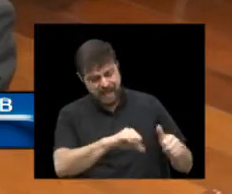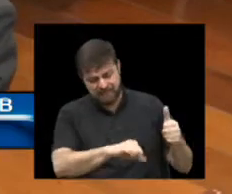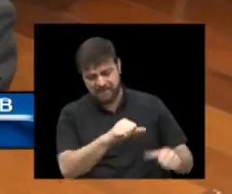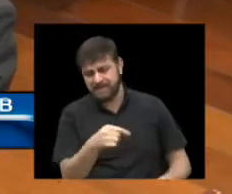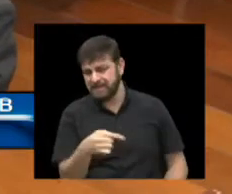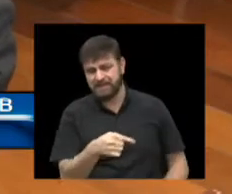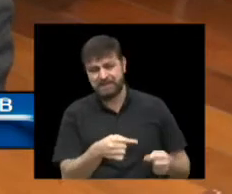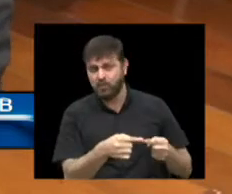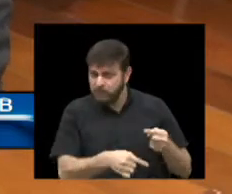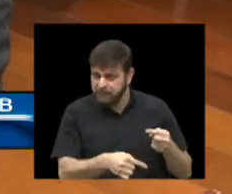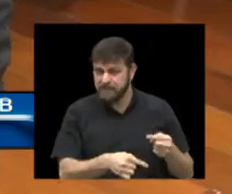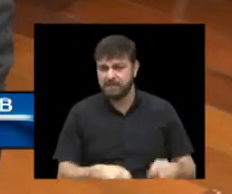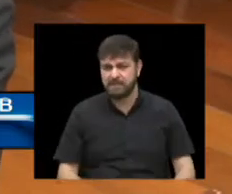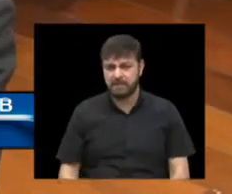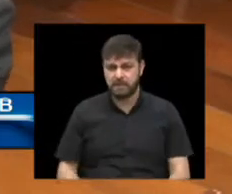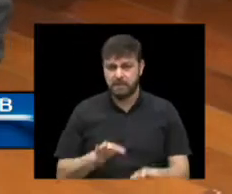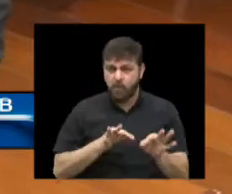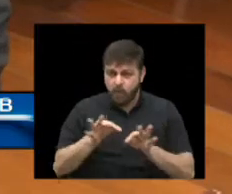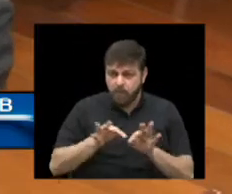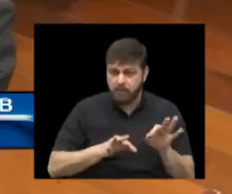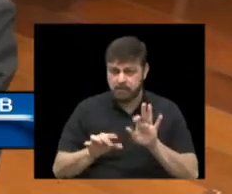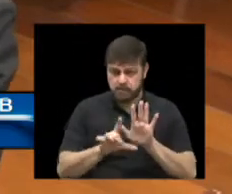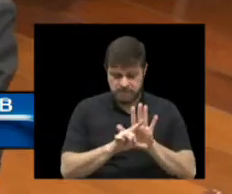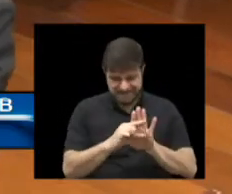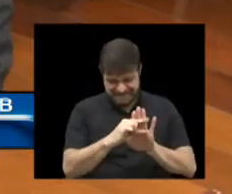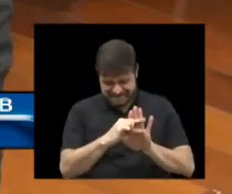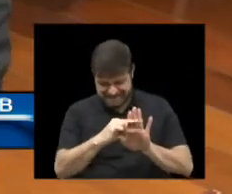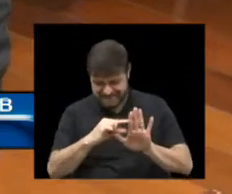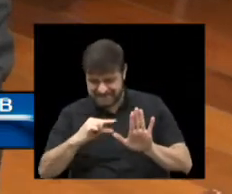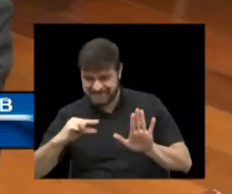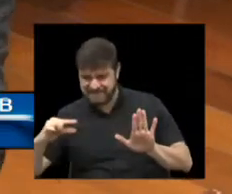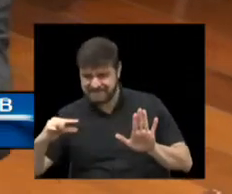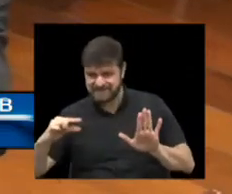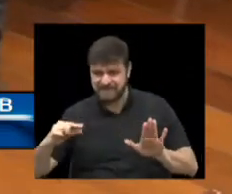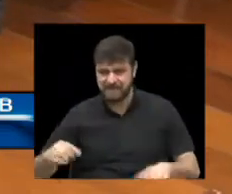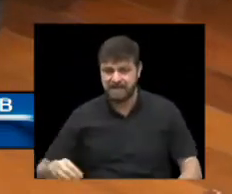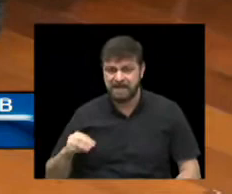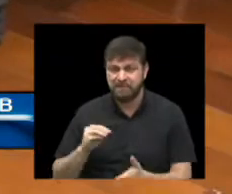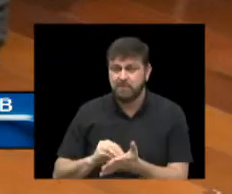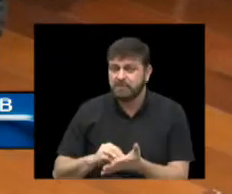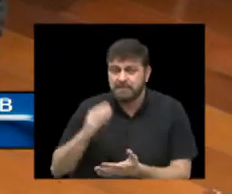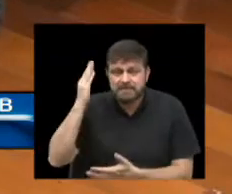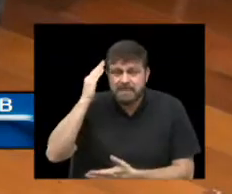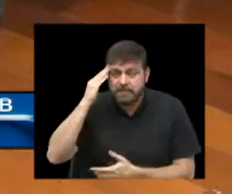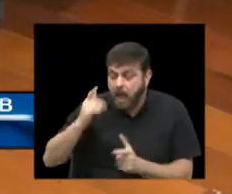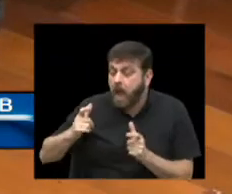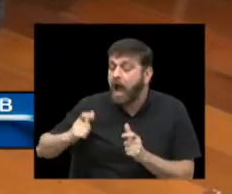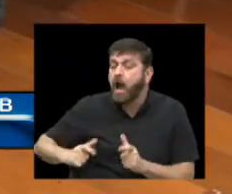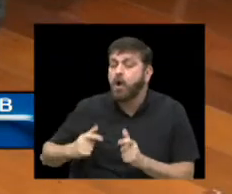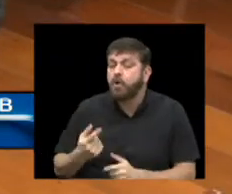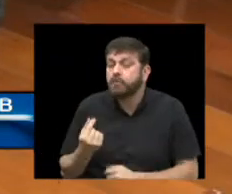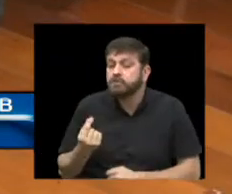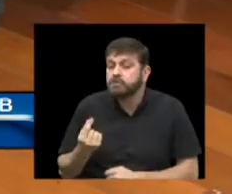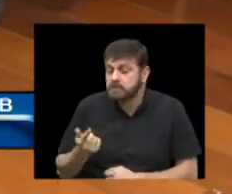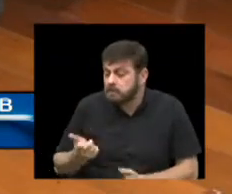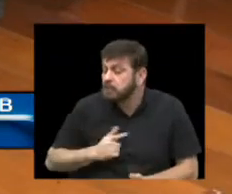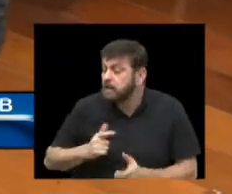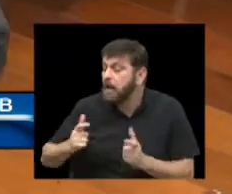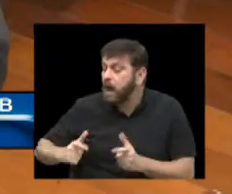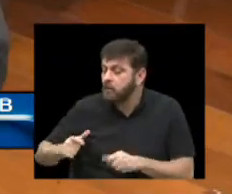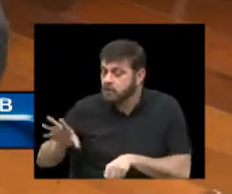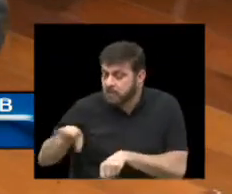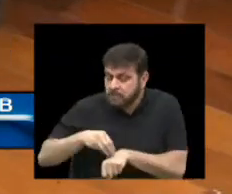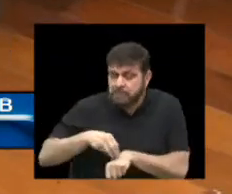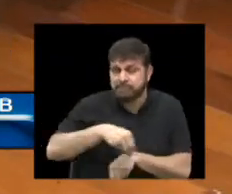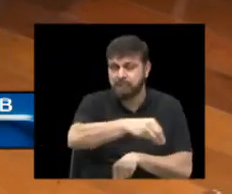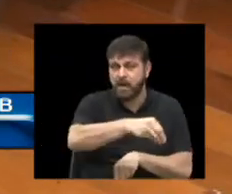a legalidade. Os projetos, as emendas não tiveram apresentação da origem, da onde se iria se buscar. Sem